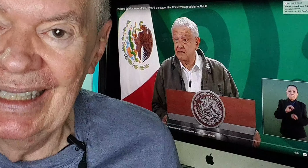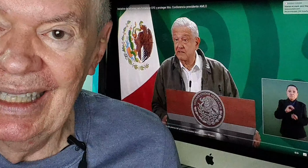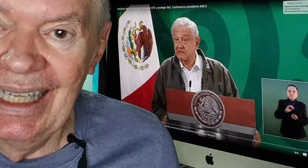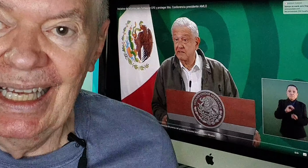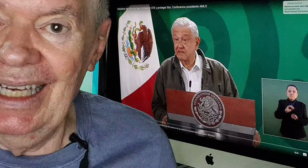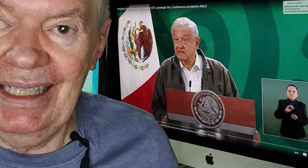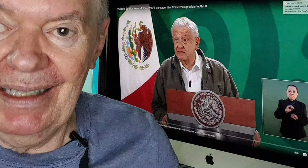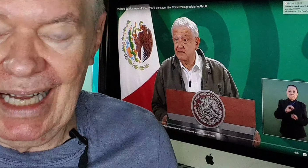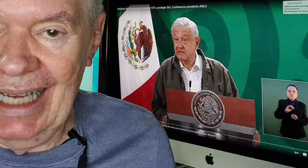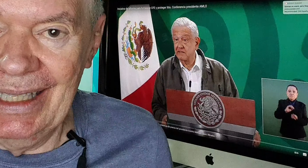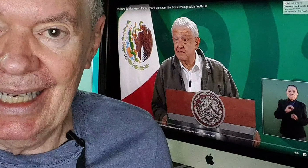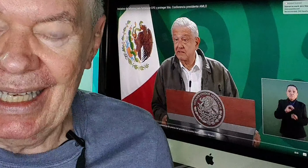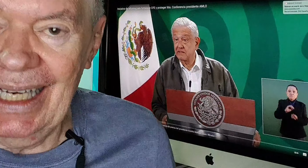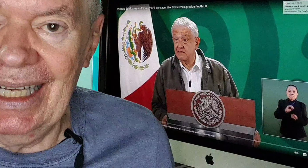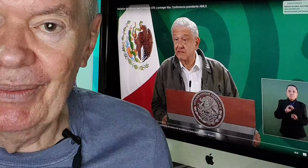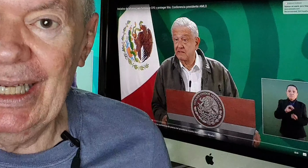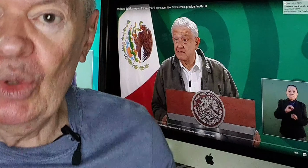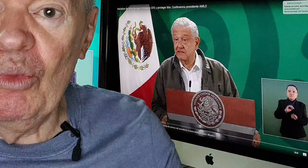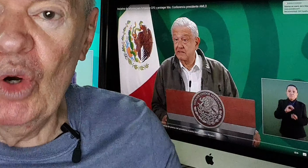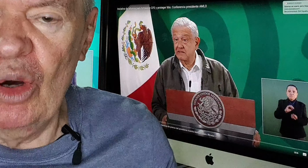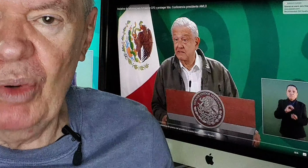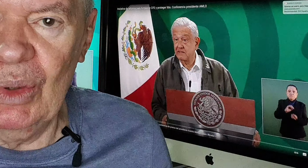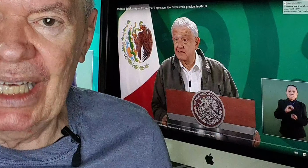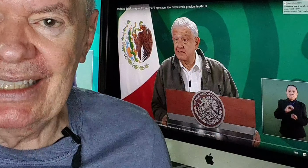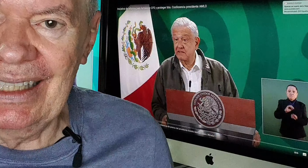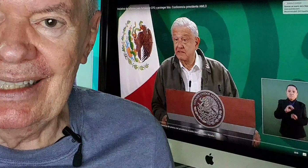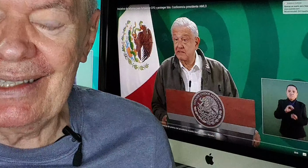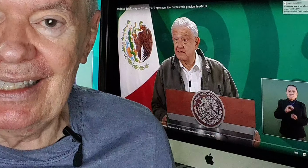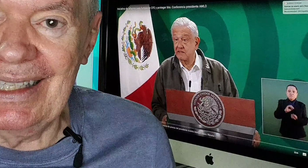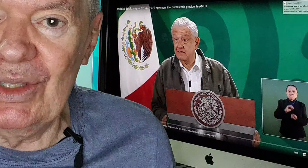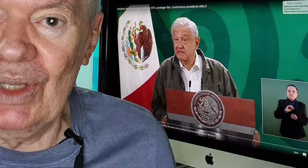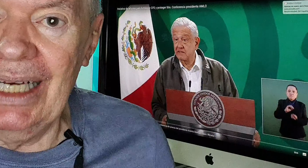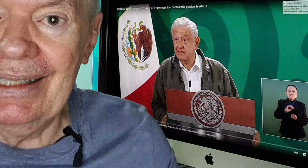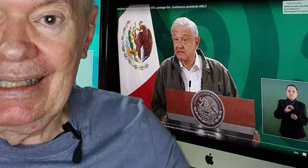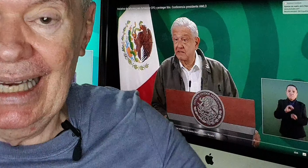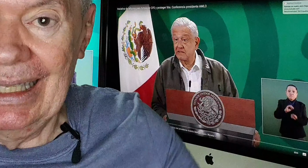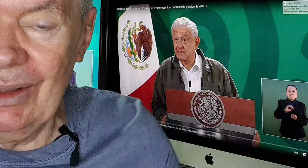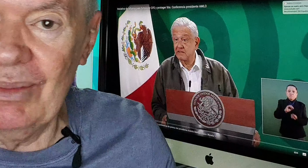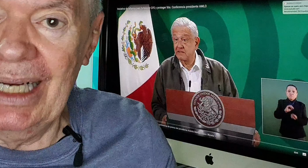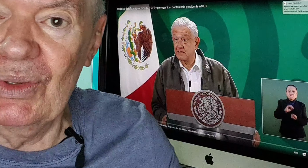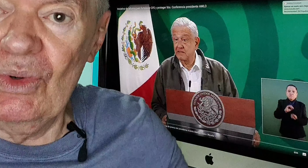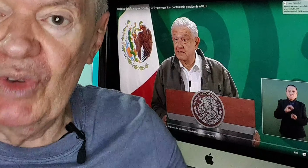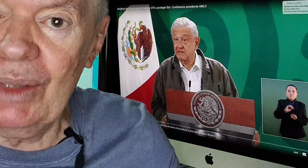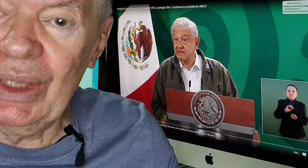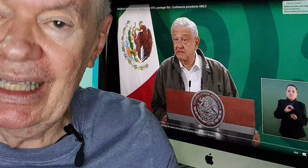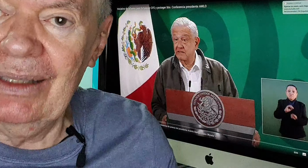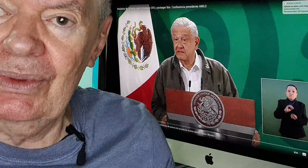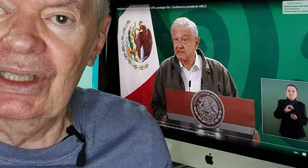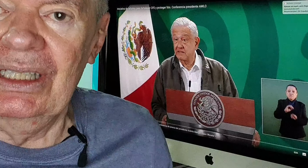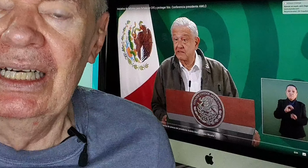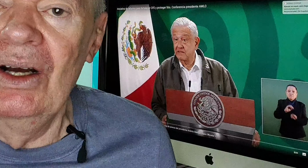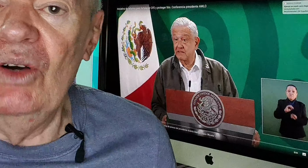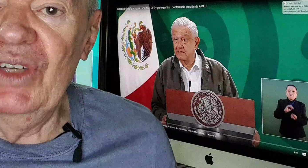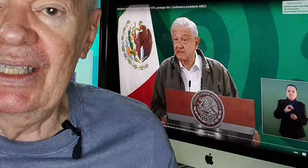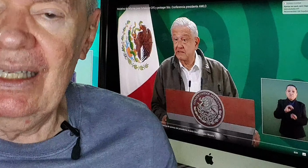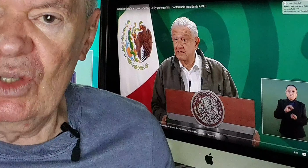privatizada, ela caía naquela, não é, do monopólio das grandes transnacionais e, além do mais, o governo tendo